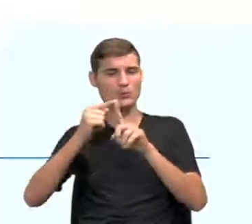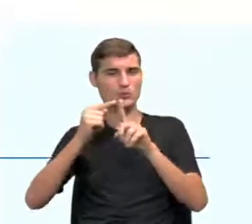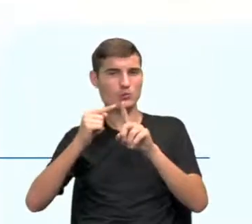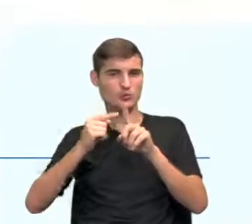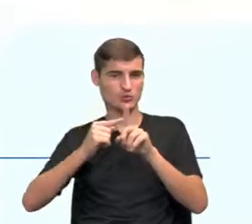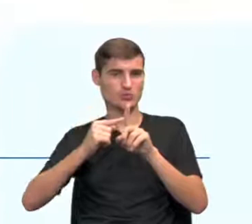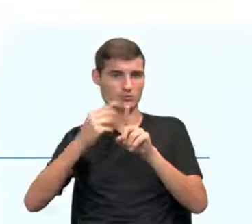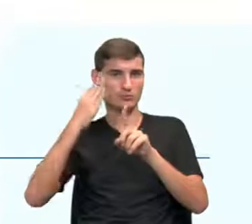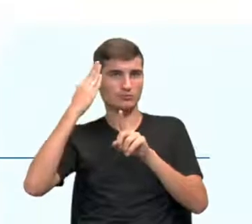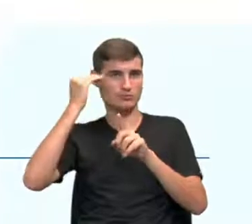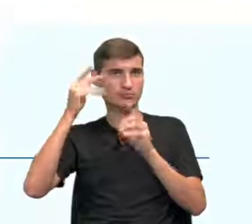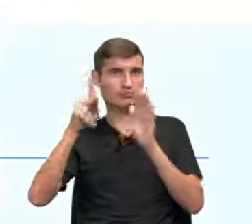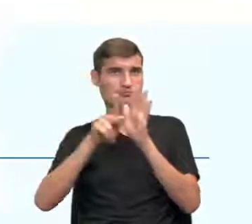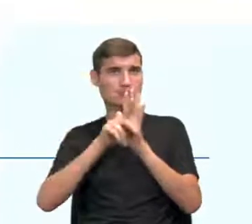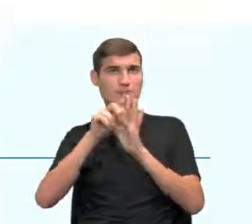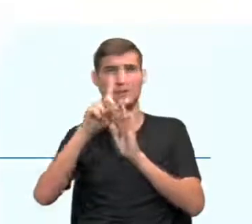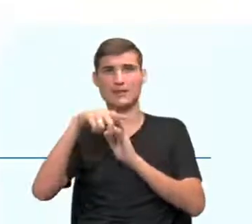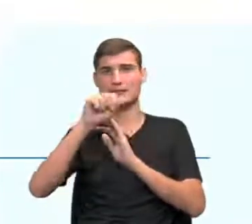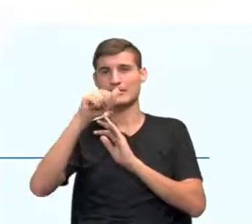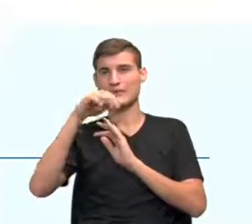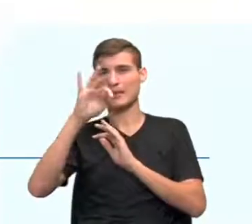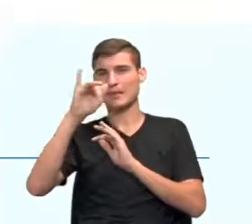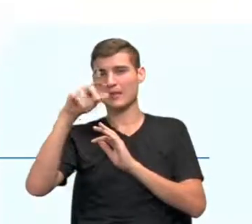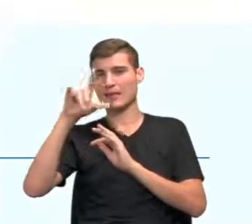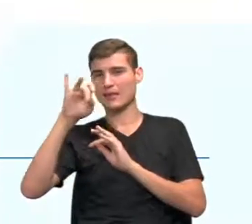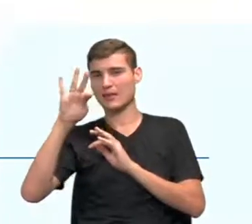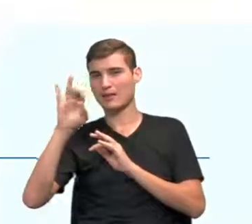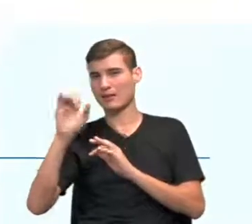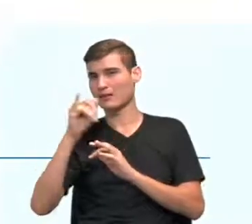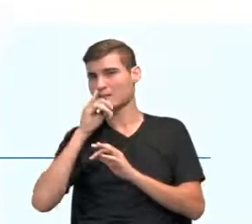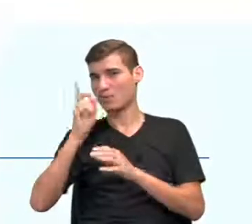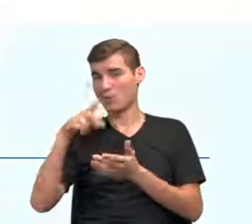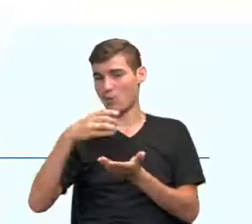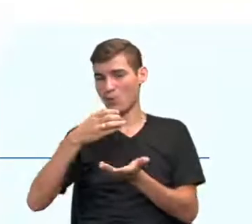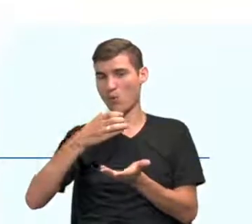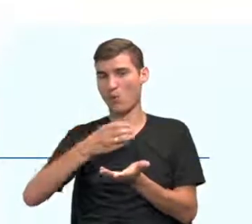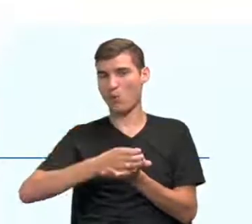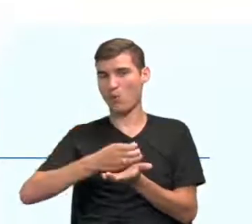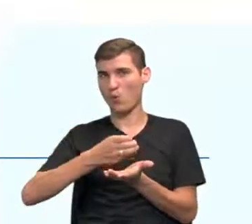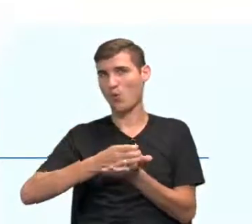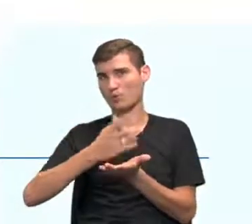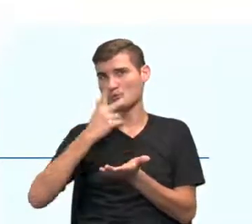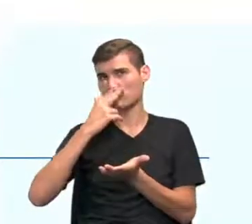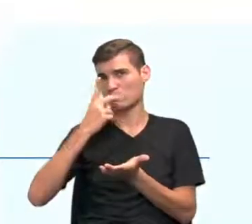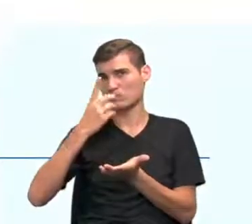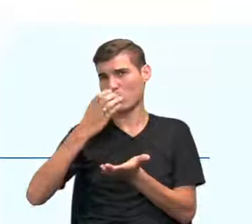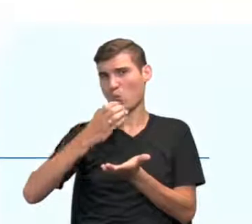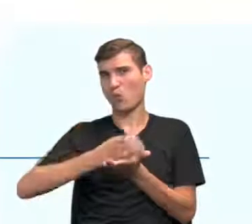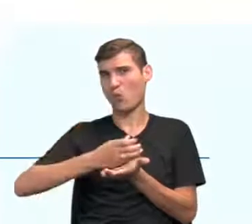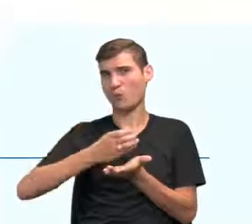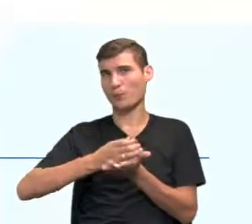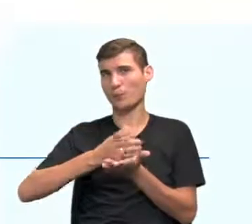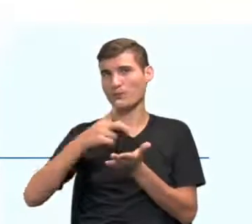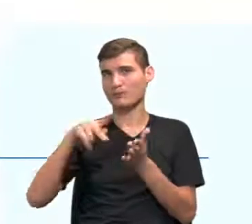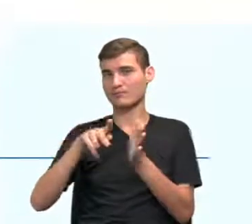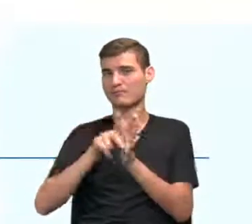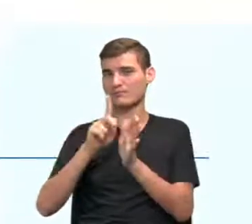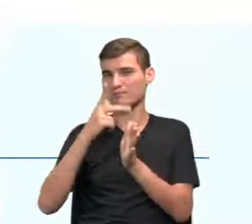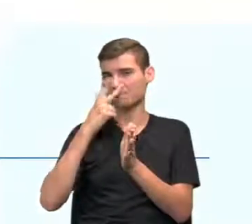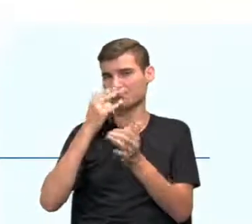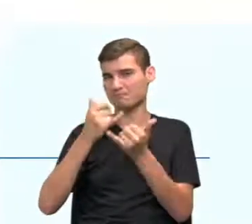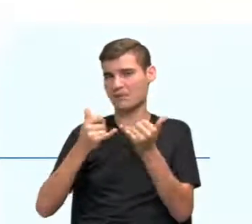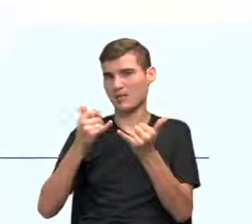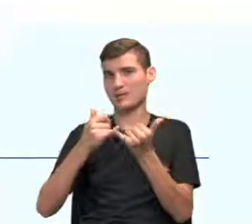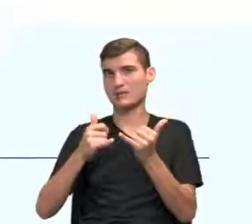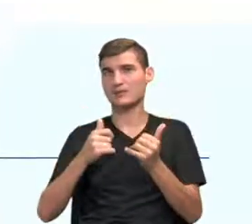Quando eu falo de antena satélite, aquela antena que parece um copo. Não sei se posso falar que parece um copo, mas uma coisa mais ou menos